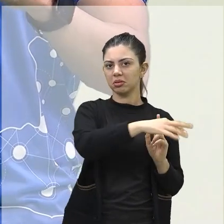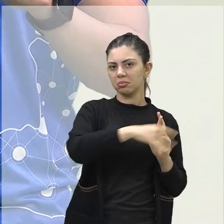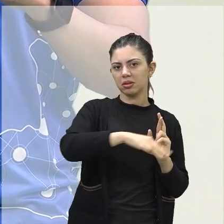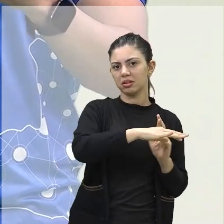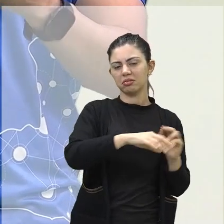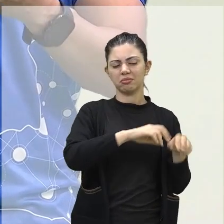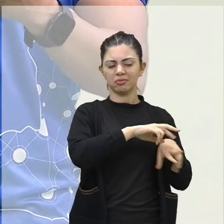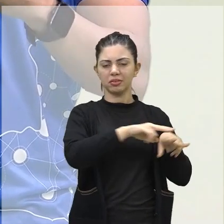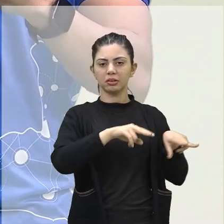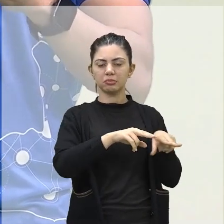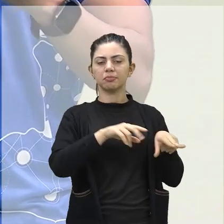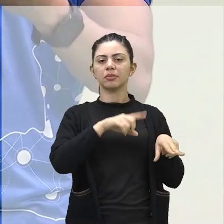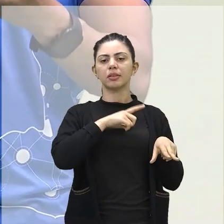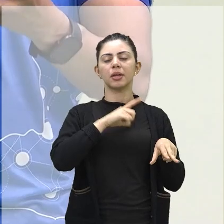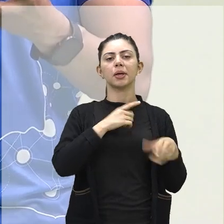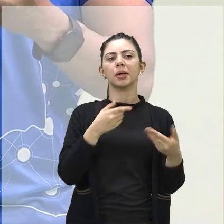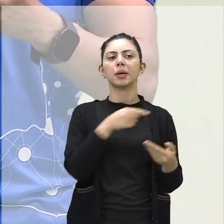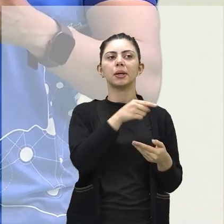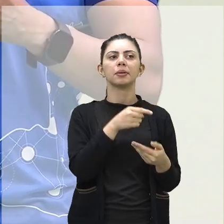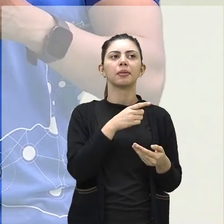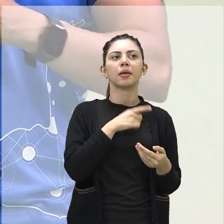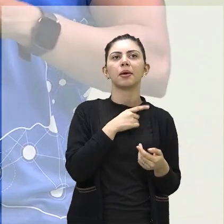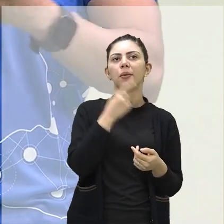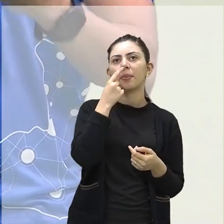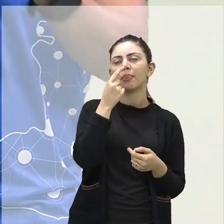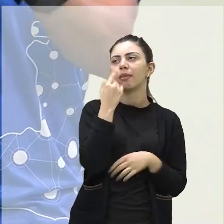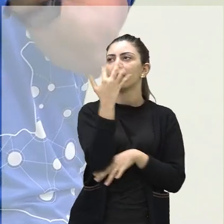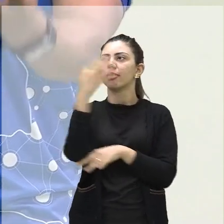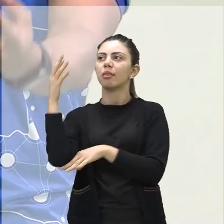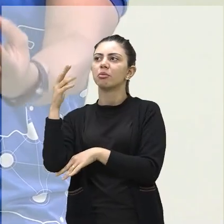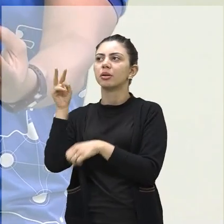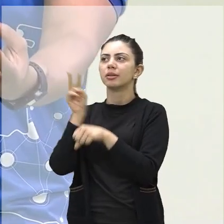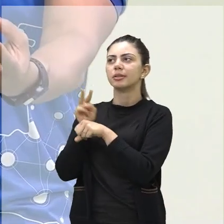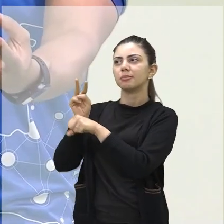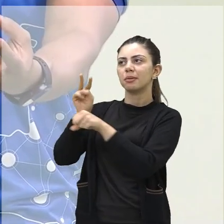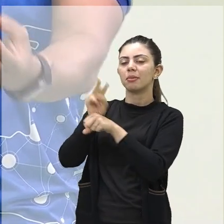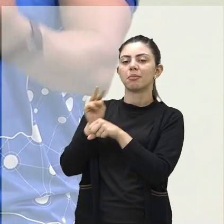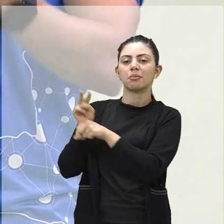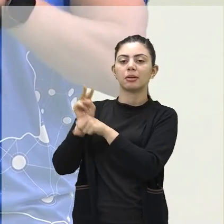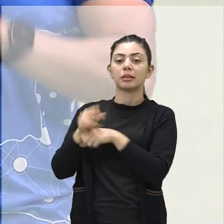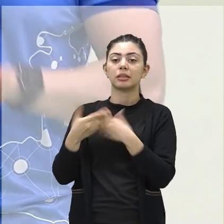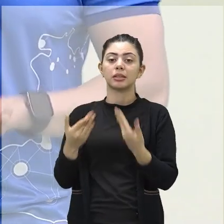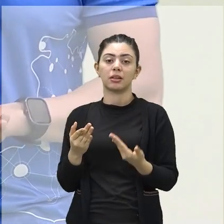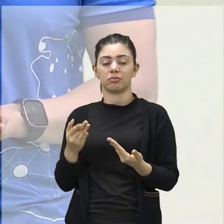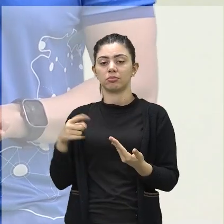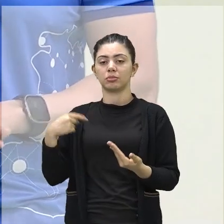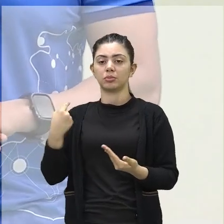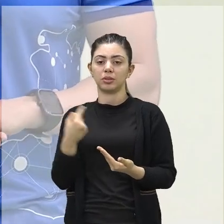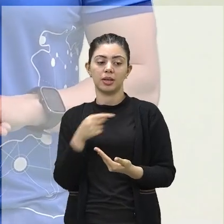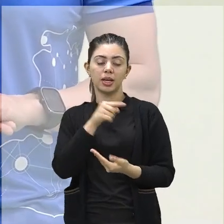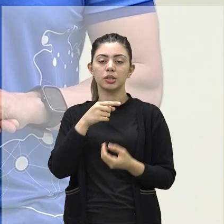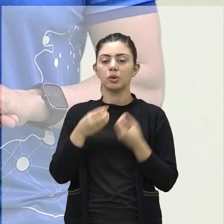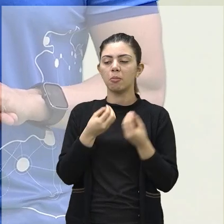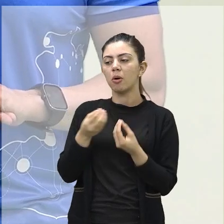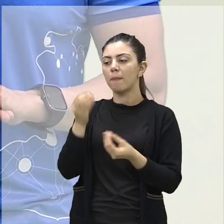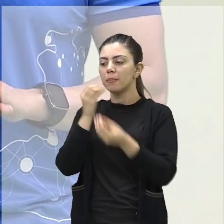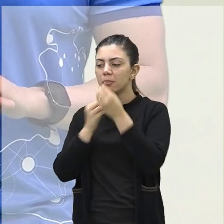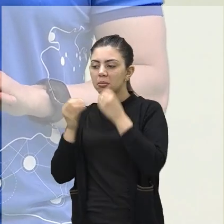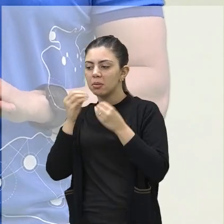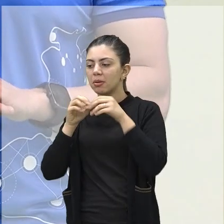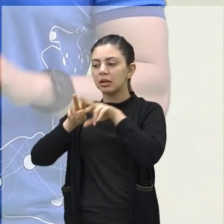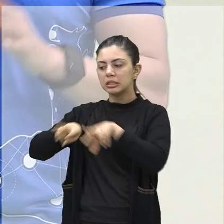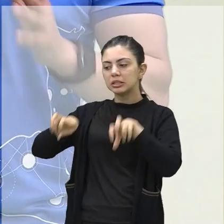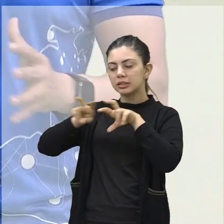bem mais harmônica, por assim dizer, tá, com a natureza. Então, a gente tira o sustento da natureza sem degradar tanto o